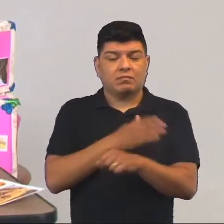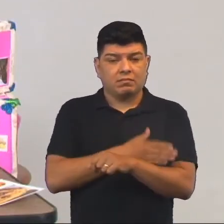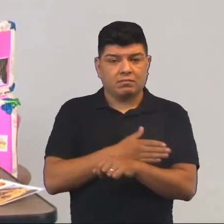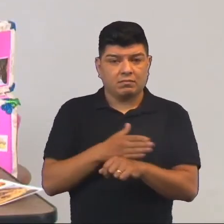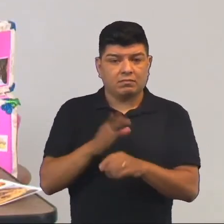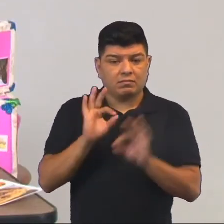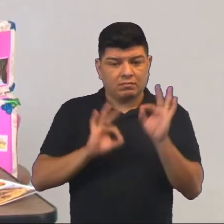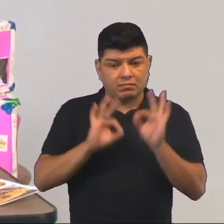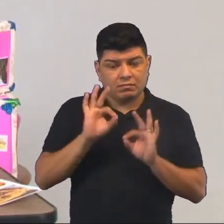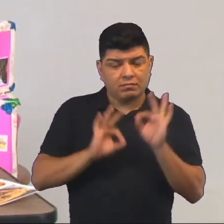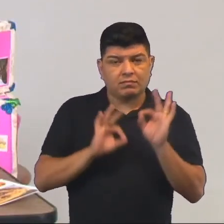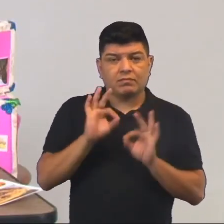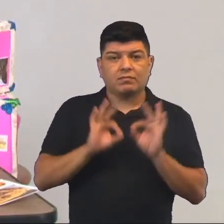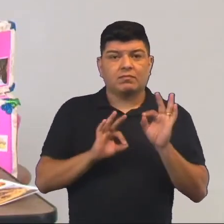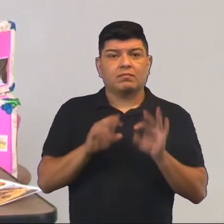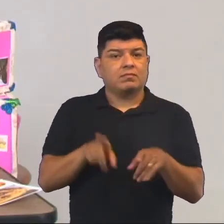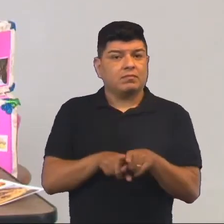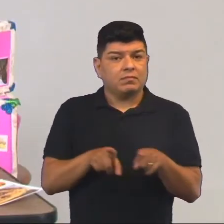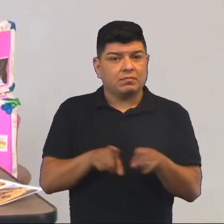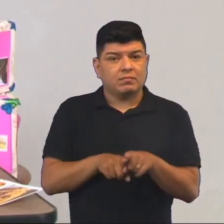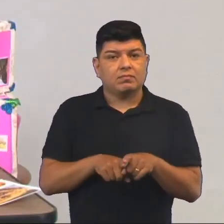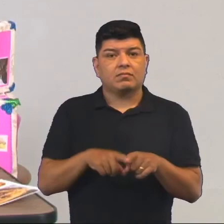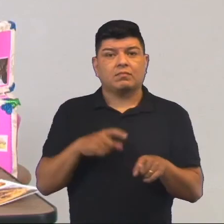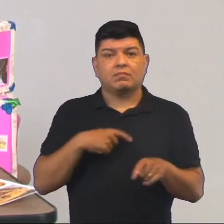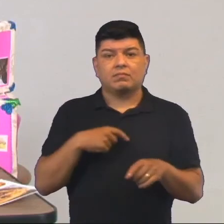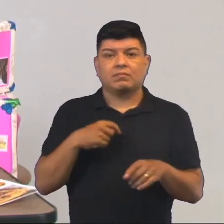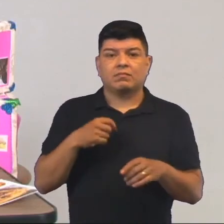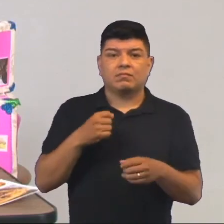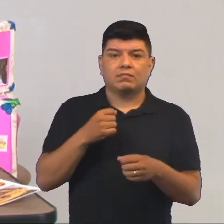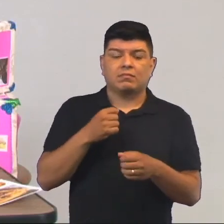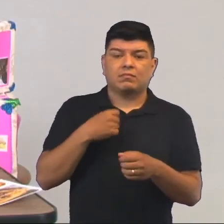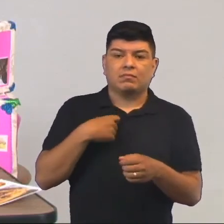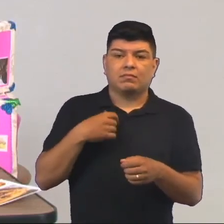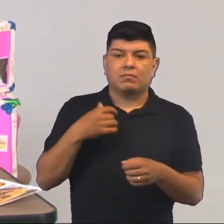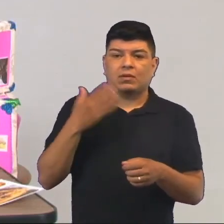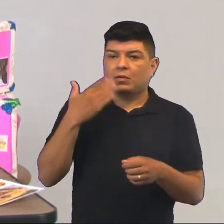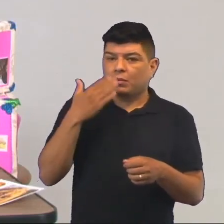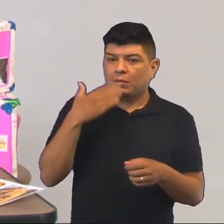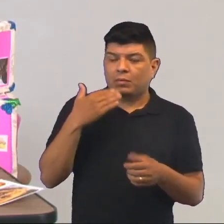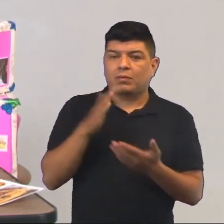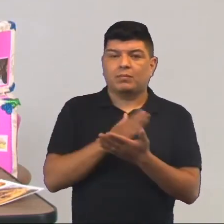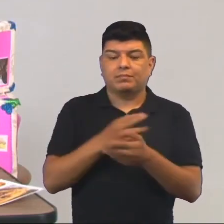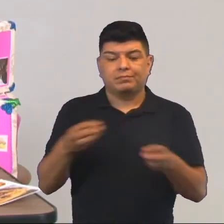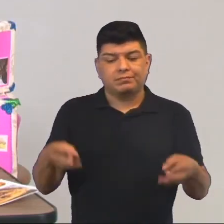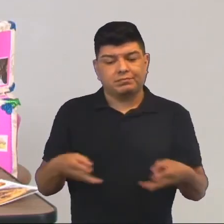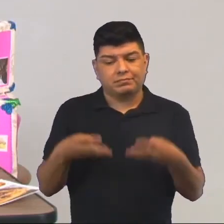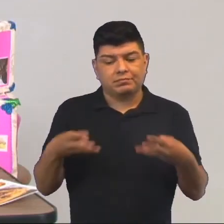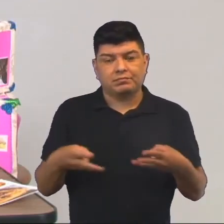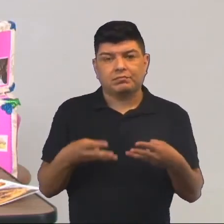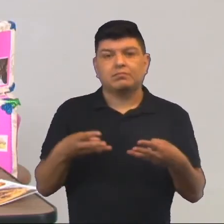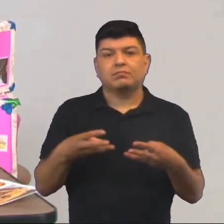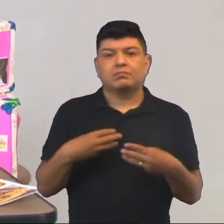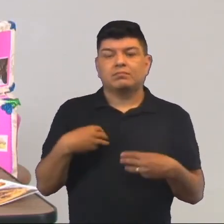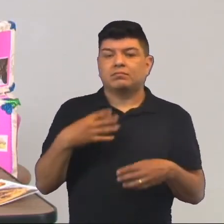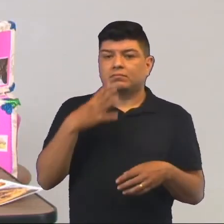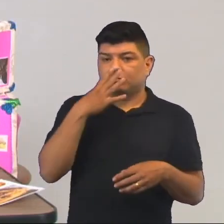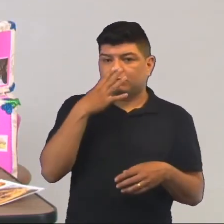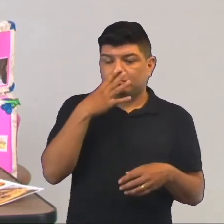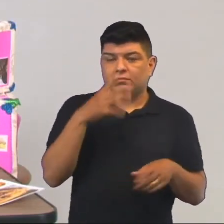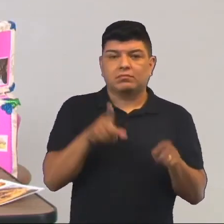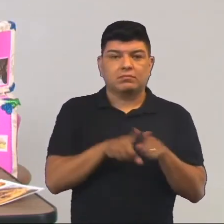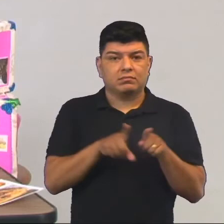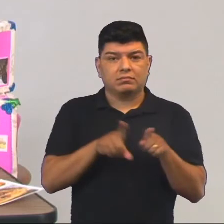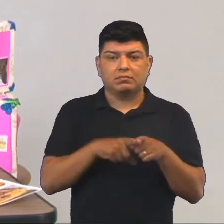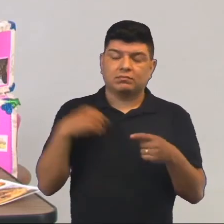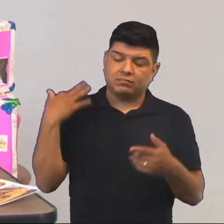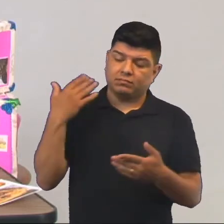costumam preparar, ela também vem com pimentões, com alguns legumes e é muito bem apreciada